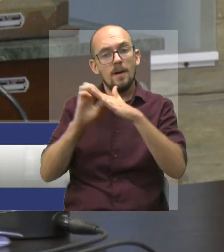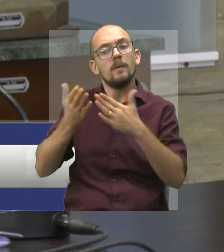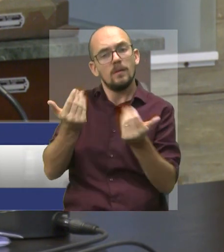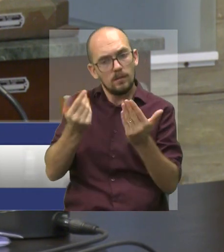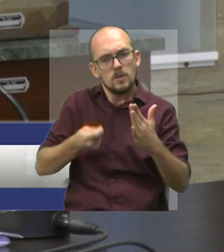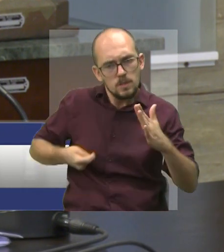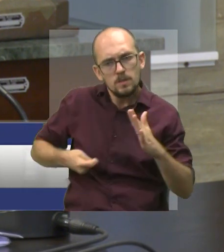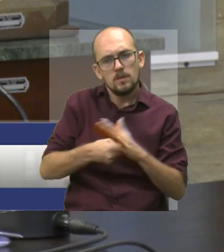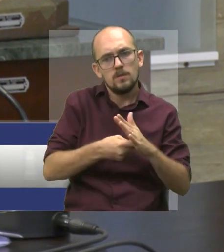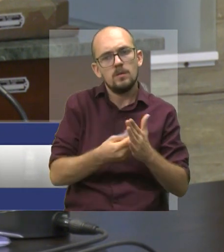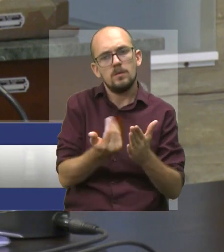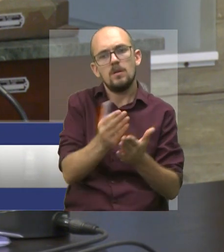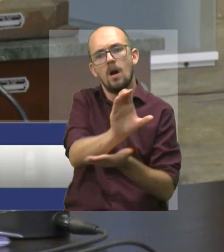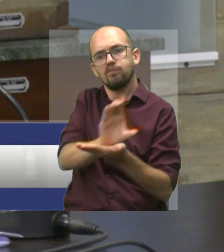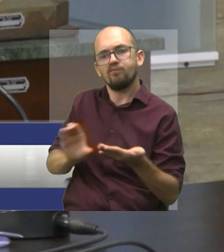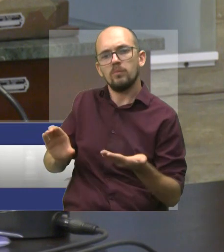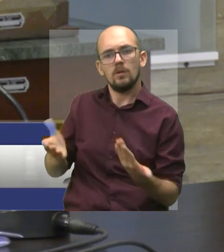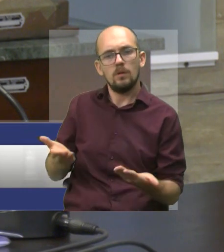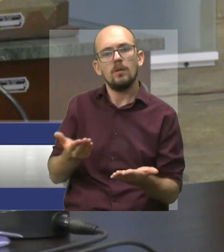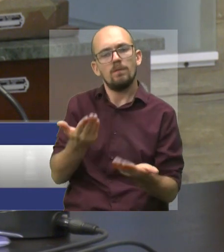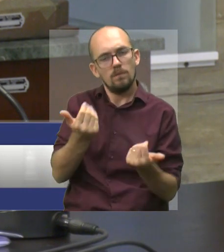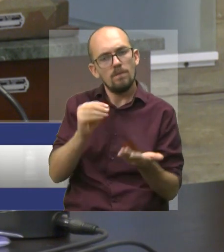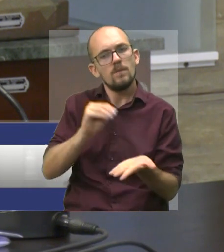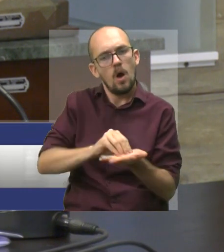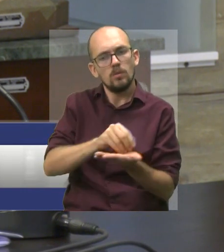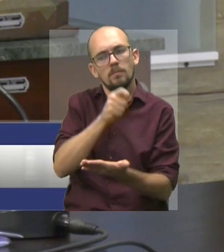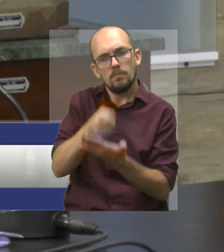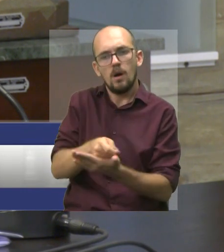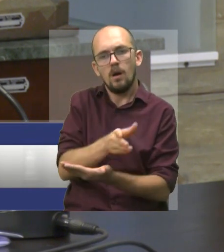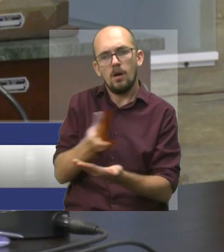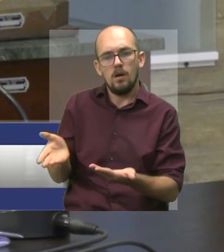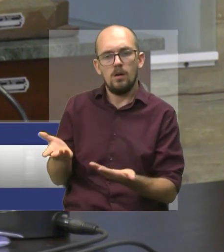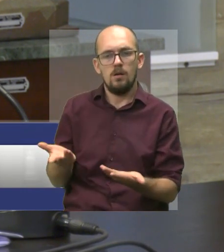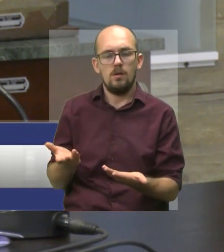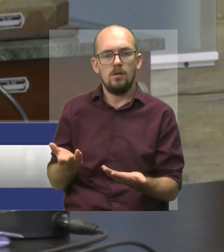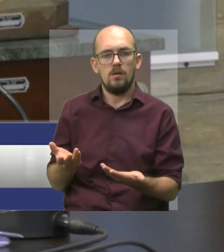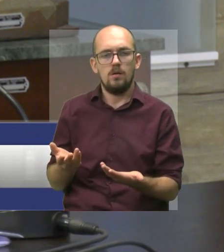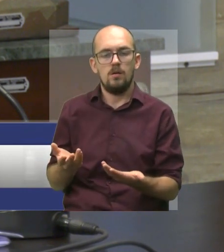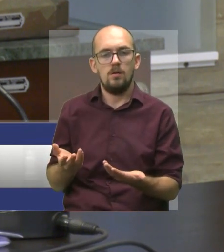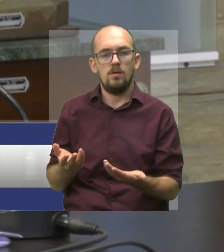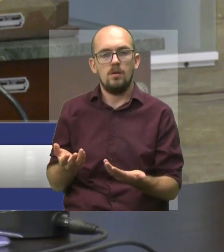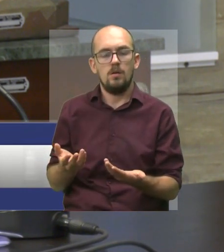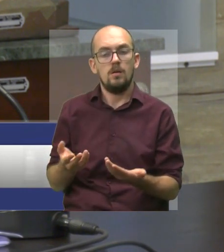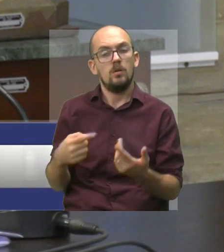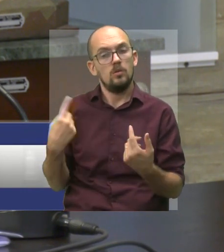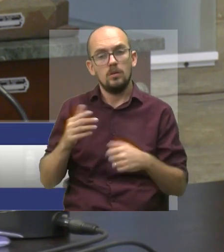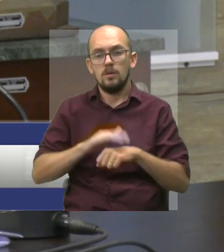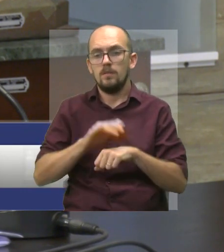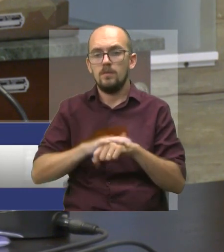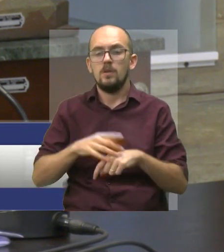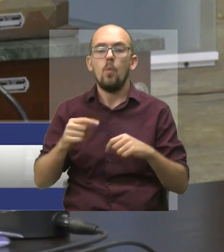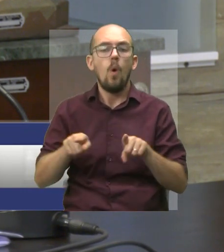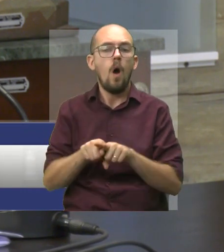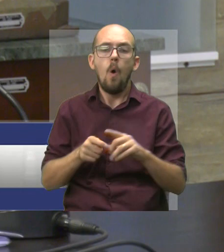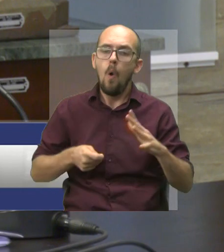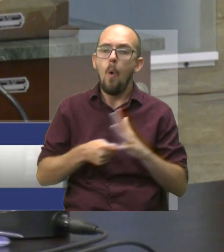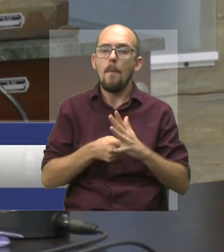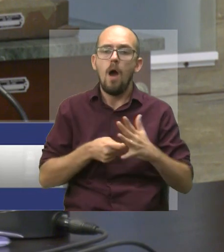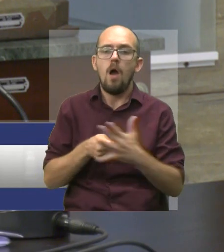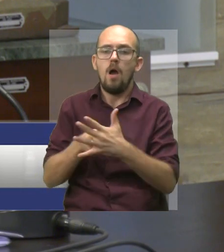para, por hora, cobrir o alegado rombo da Previdência. O que tem que se fazer é justamente cobrar as